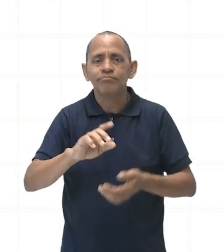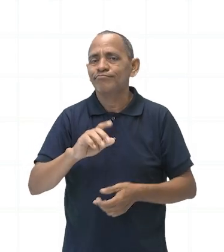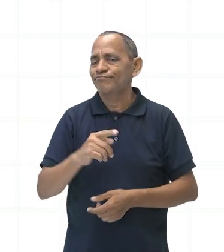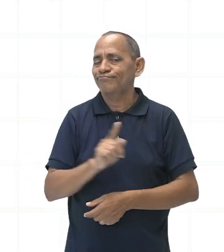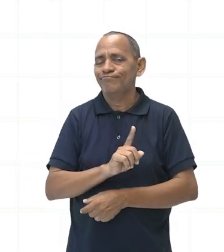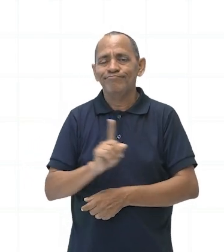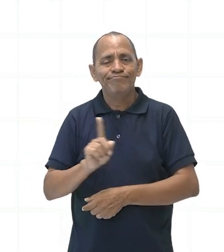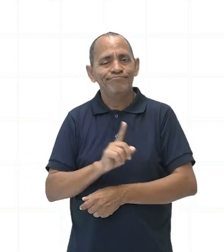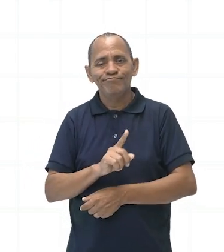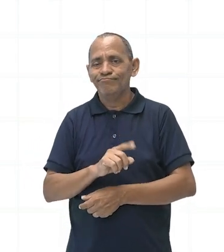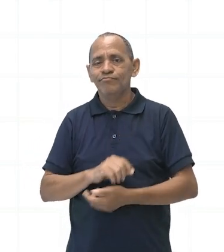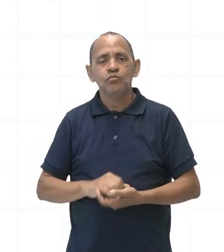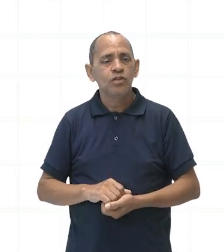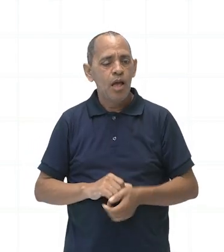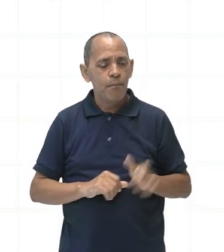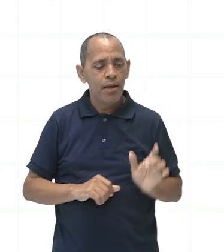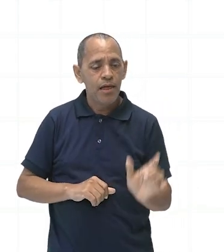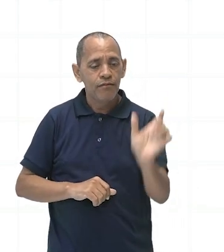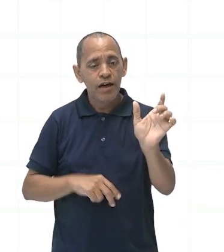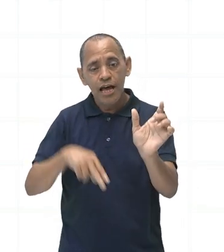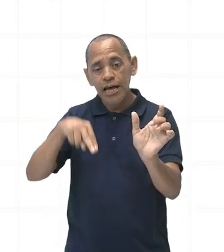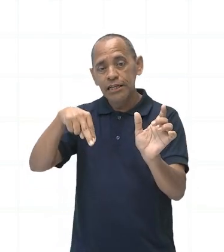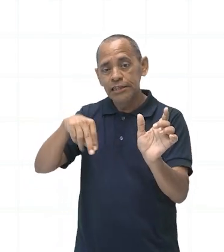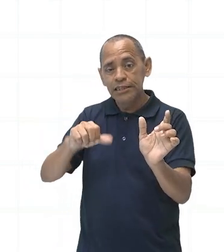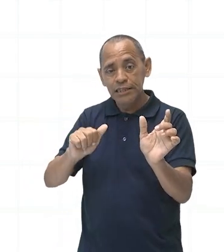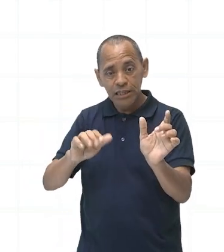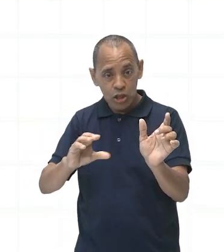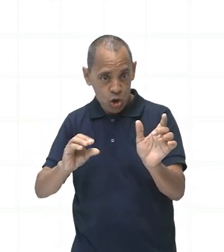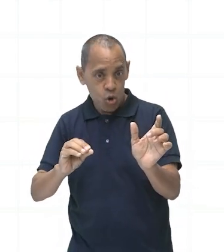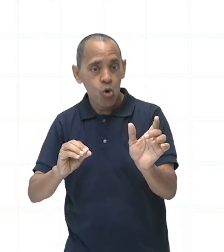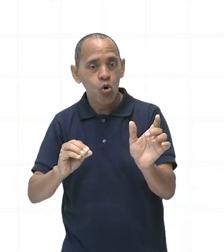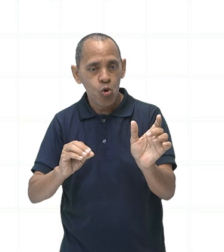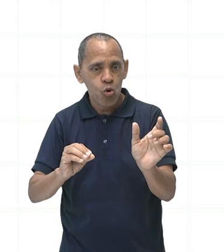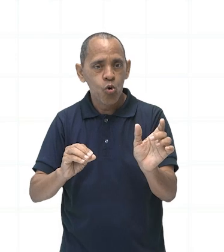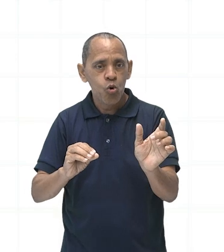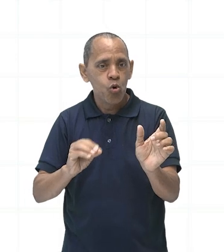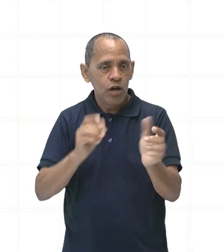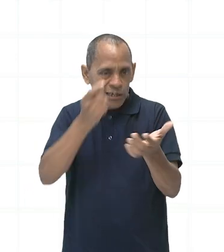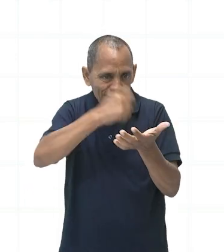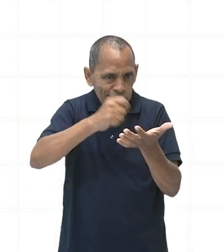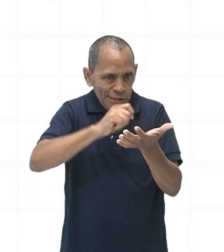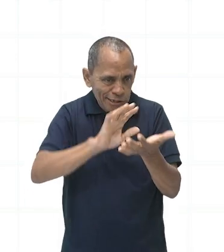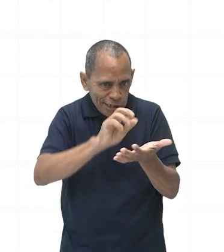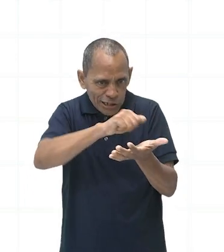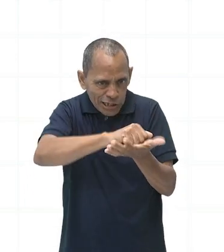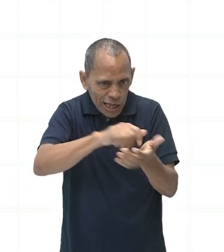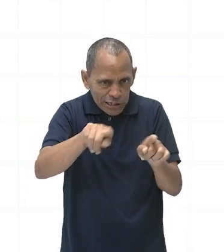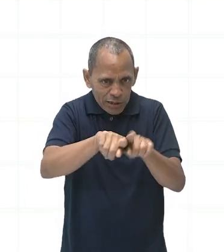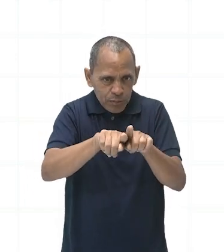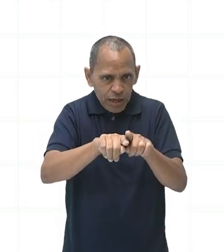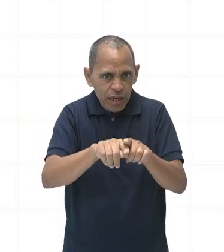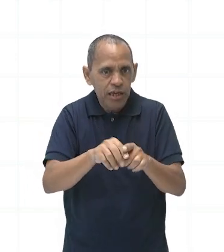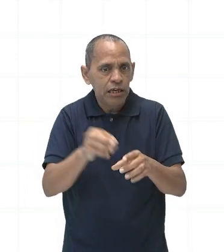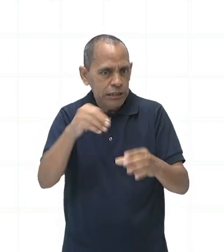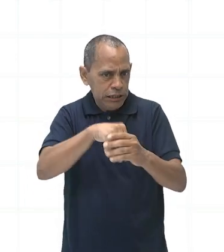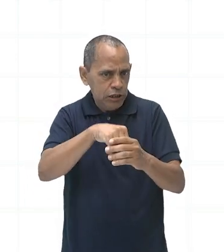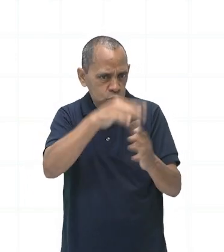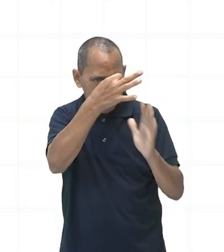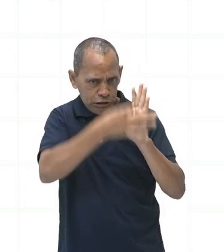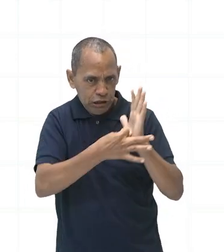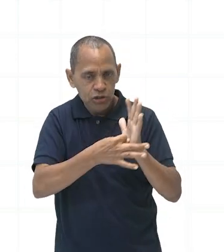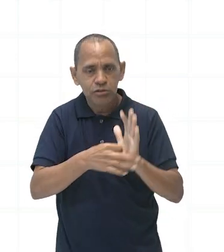veio escrita, mas nós conseguimos determinar por meio de quem? Por meio do verbo.